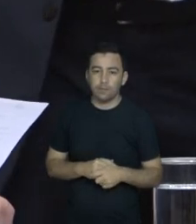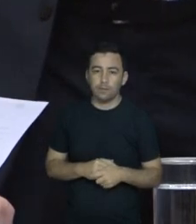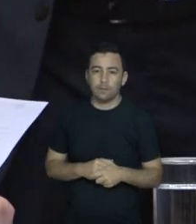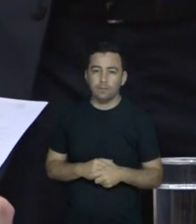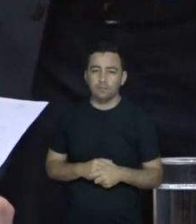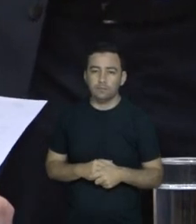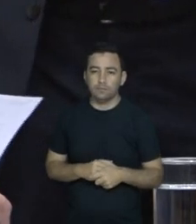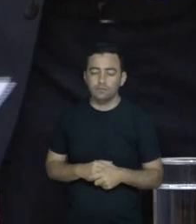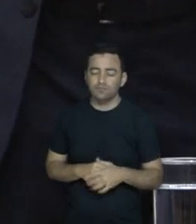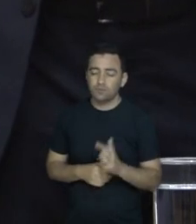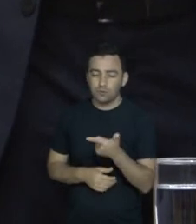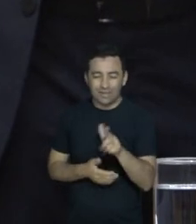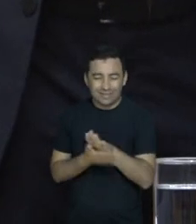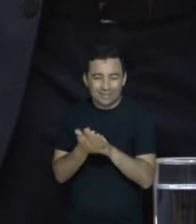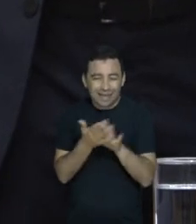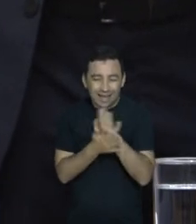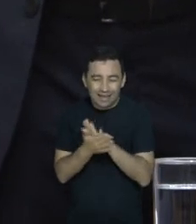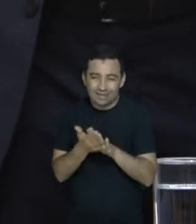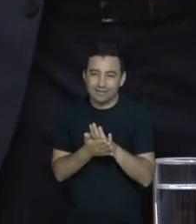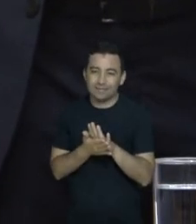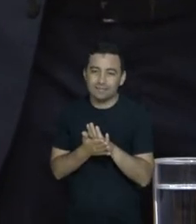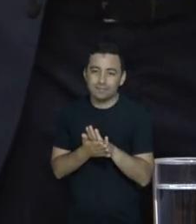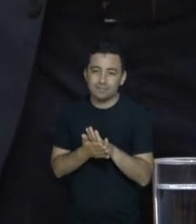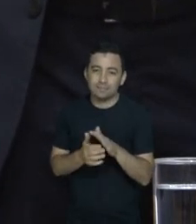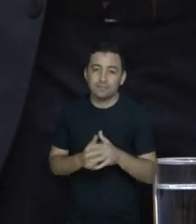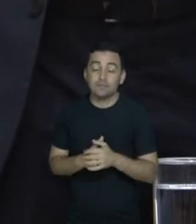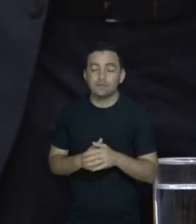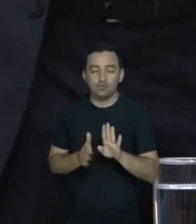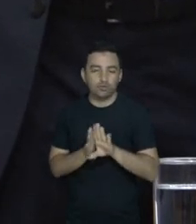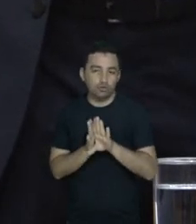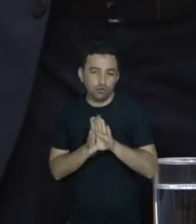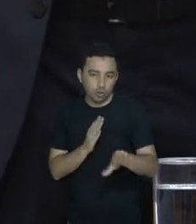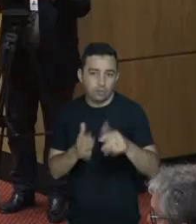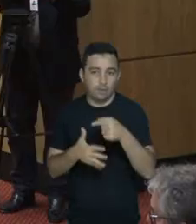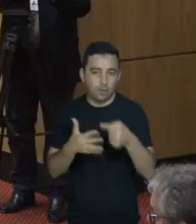Não havendo nenhuma objeção, a gente retira de pauta.